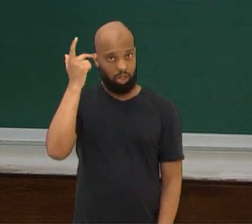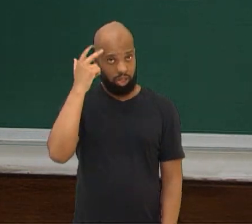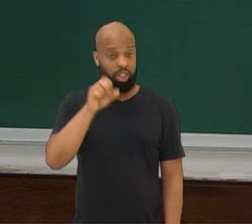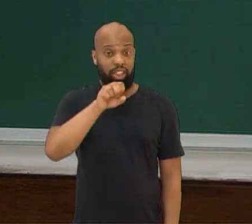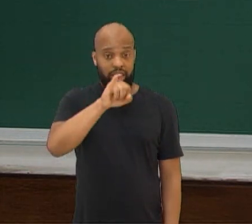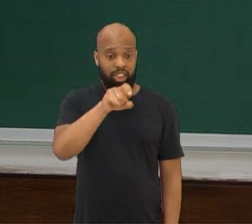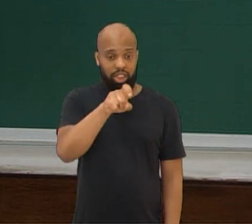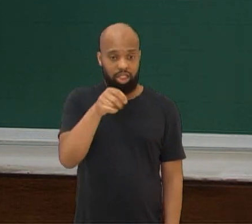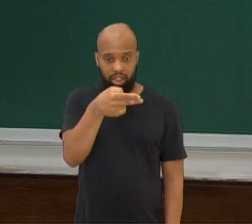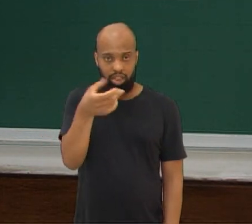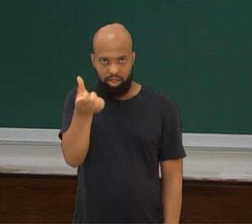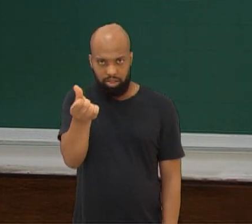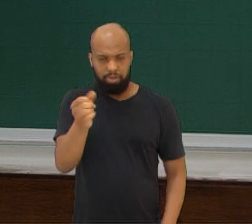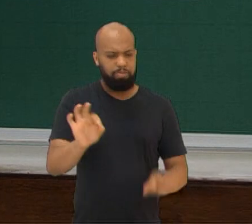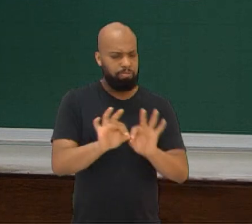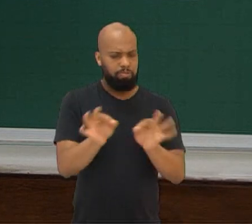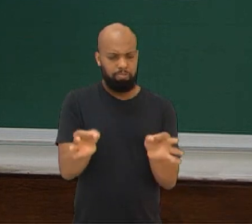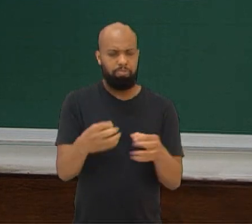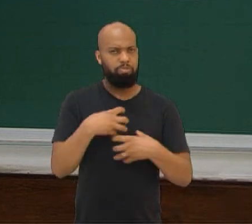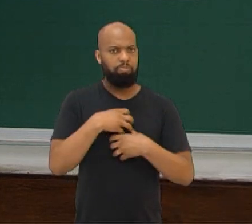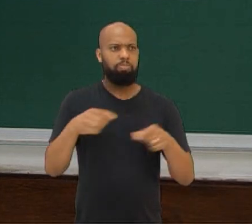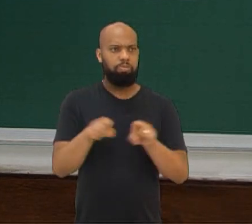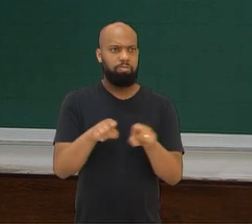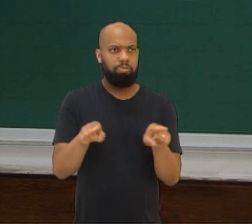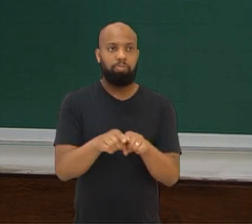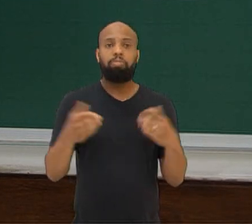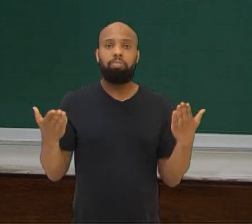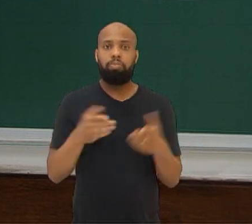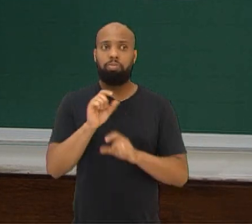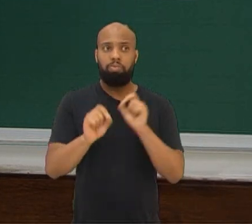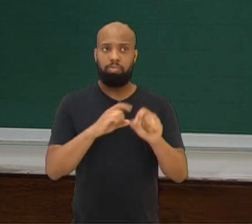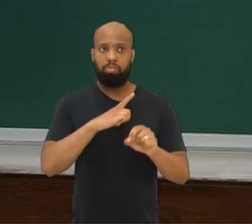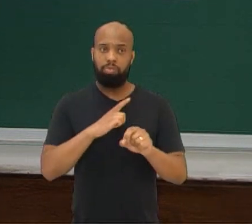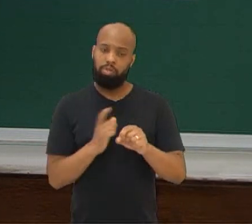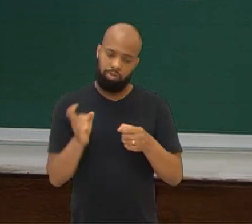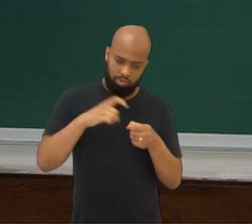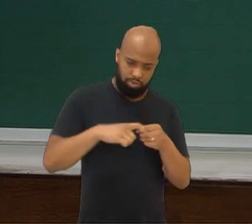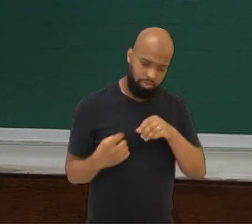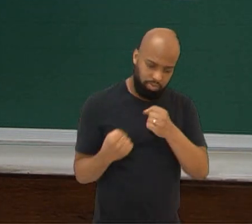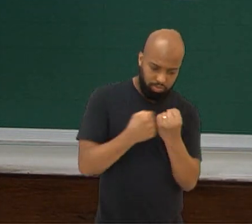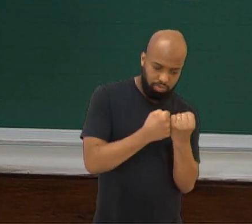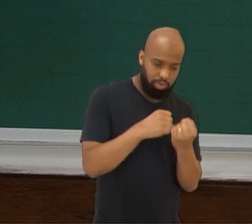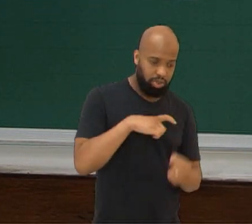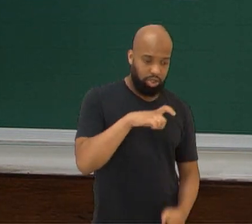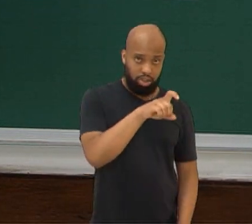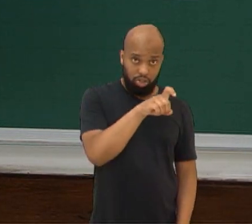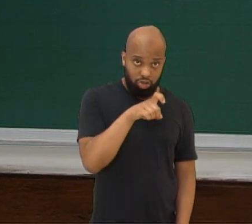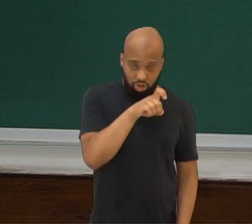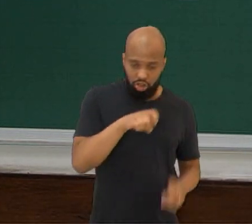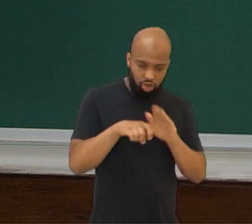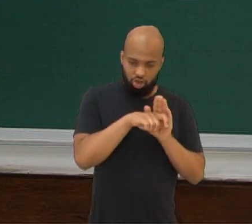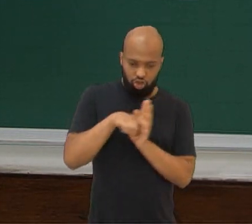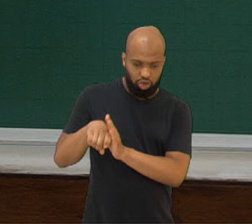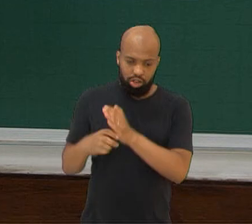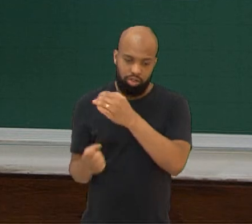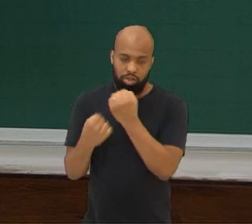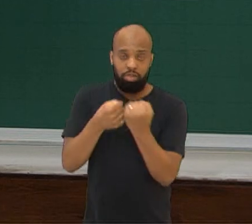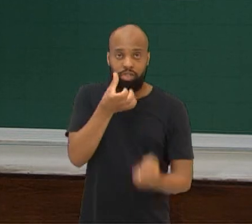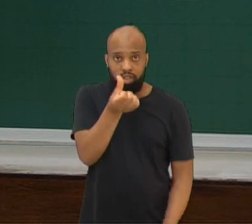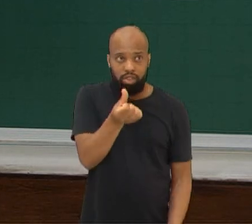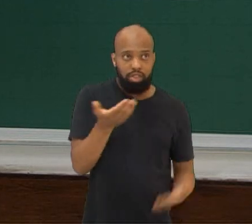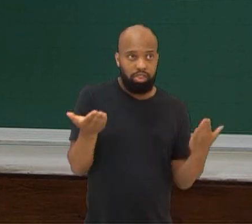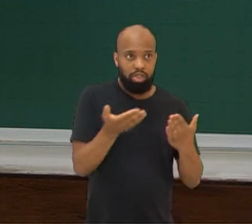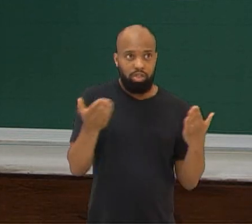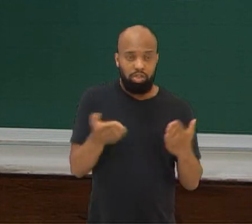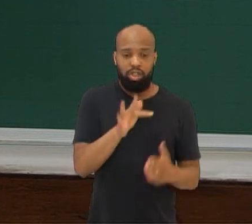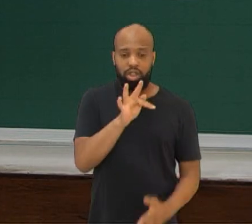6. Muito simples também, eu venho aqui, substituo o x, o 6 no lugar do x, fico com f de